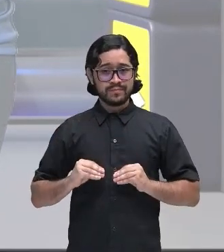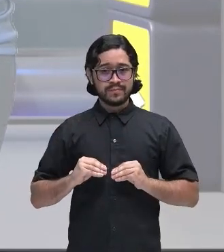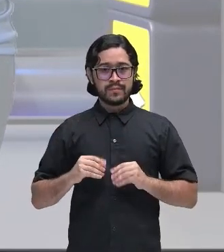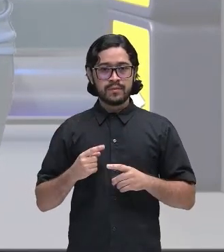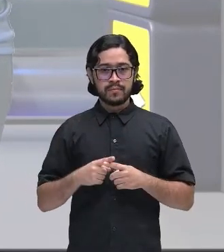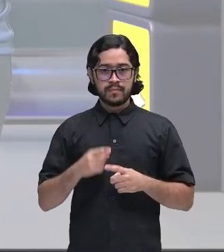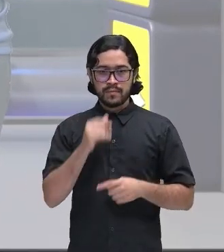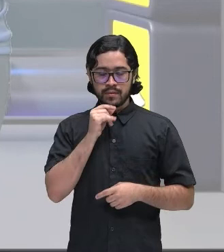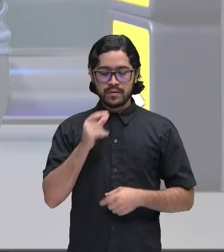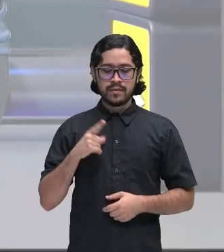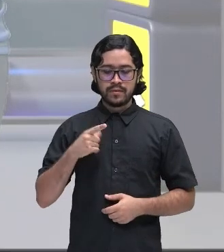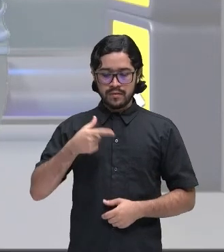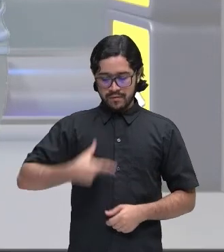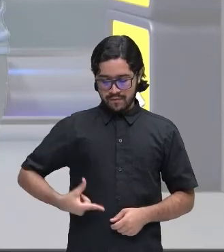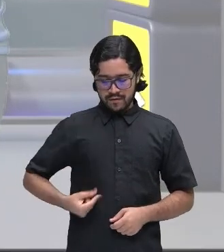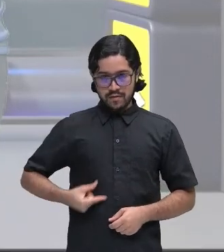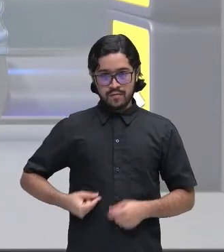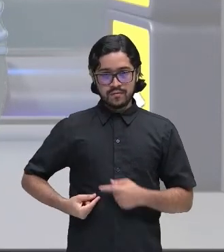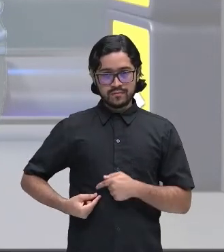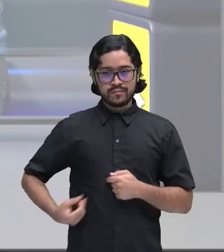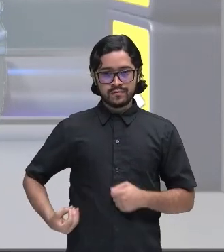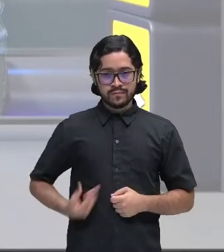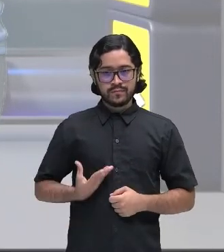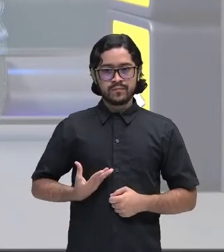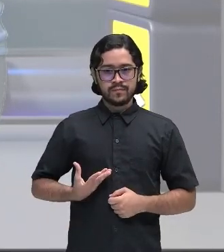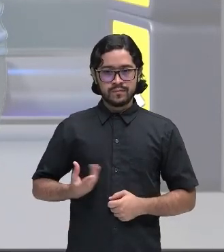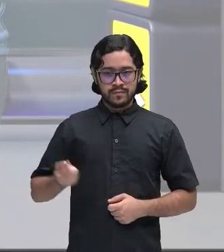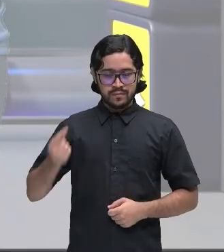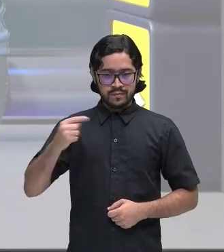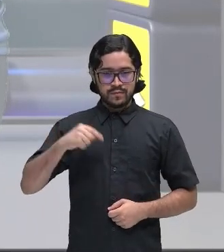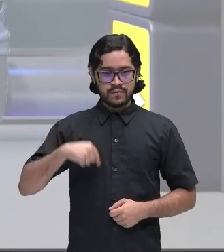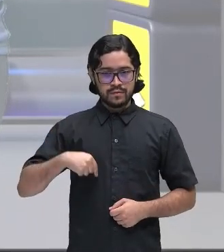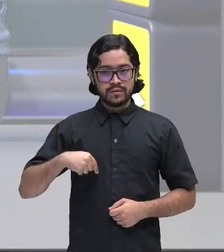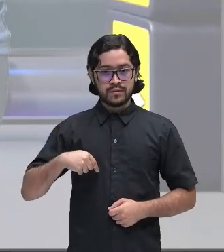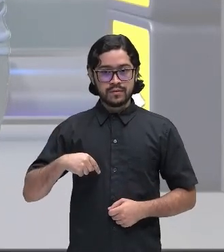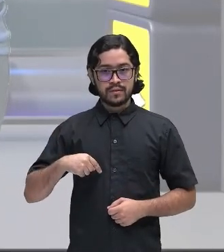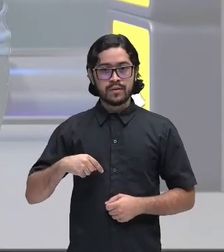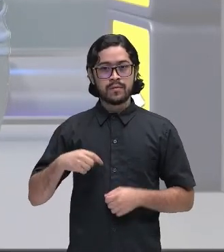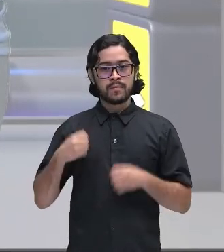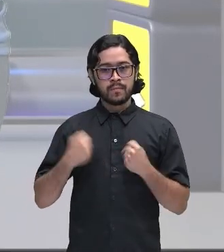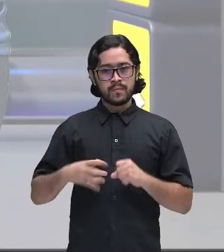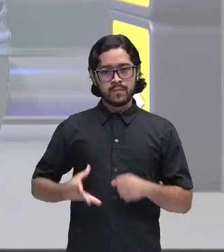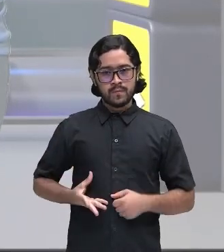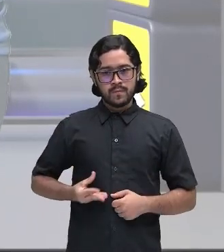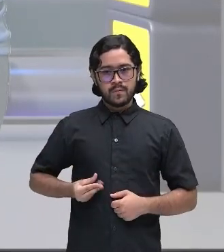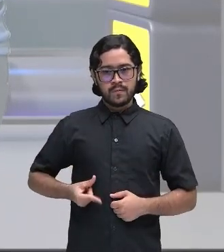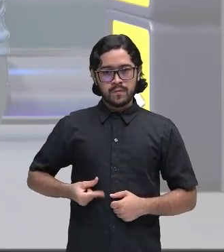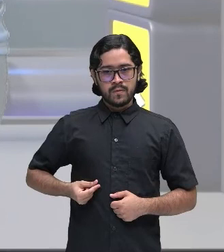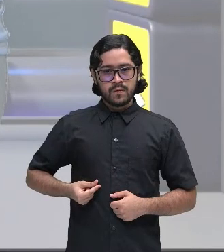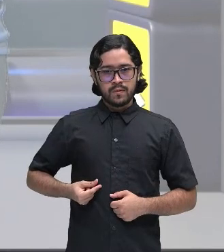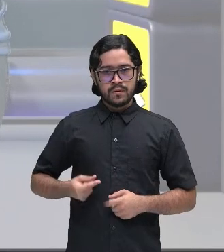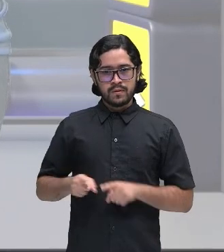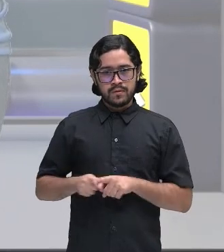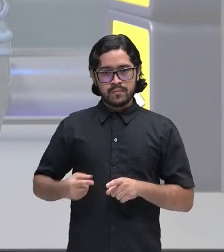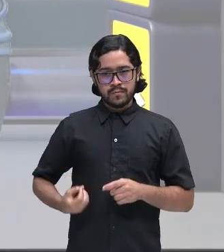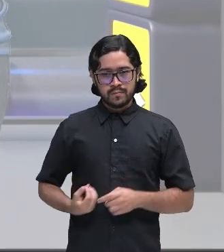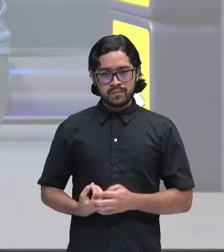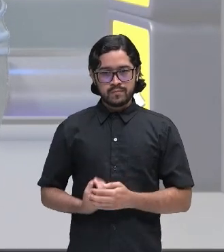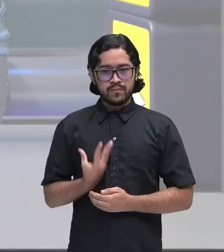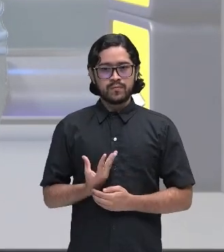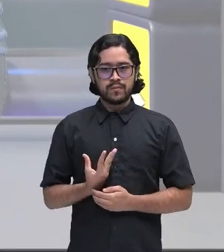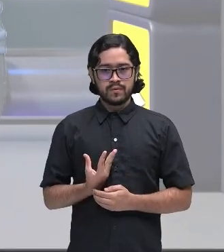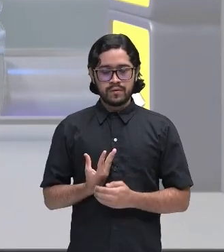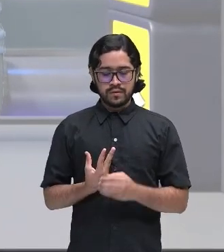joga lá para a vesícula, e quando você tem necessidade, a vesícula vai, contrai e expele a bile lá para o